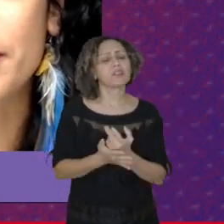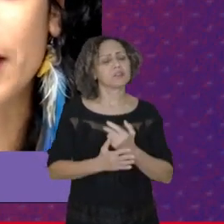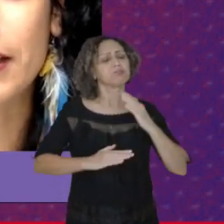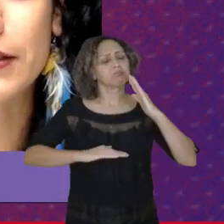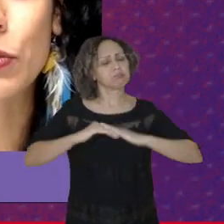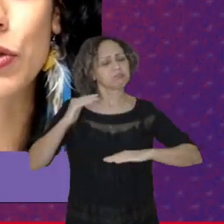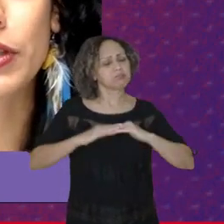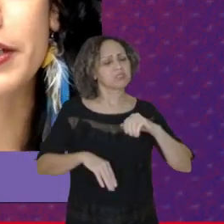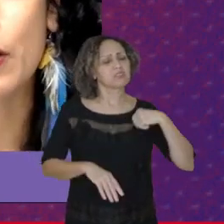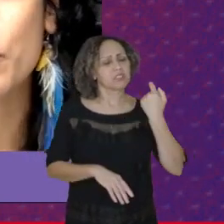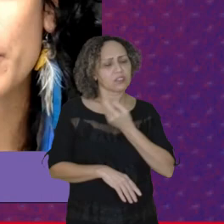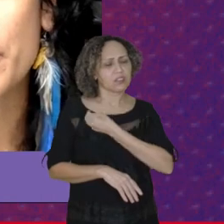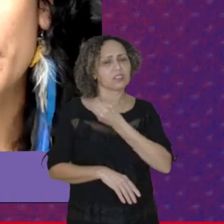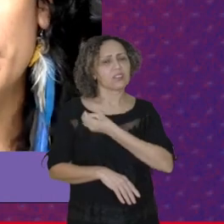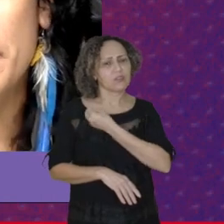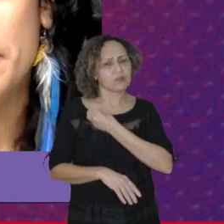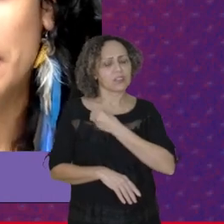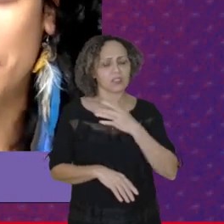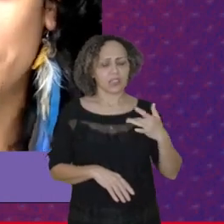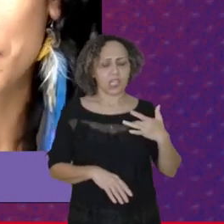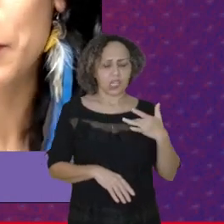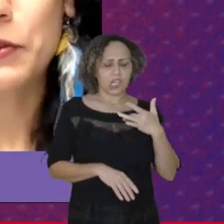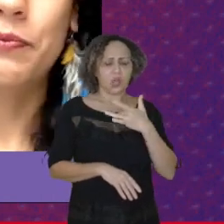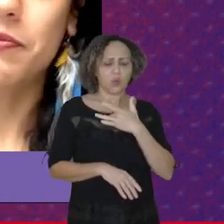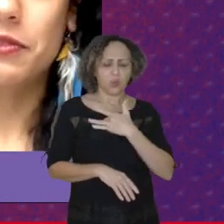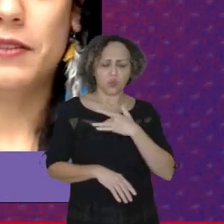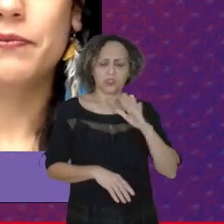prática com a nossa vida, né, na saúde integral,